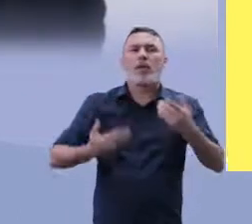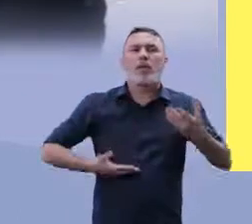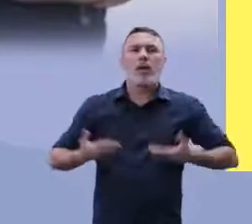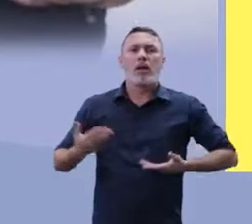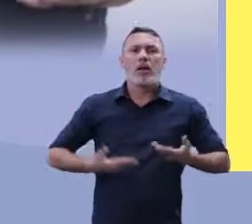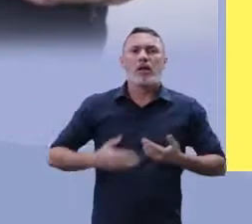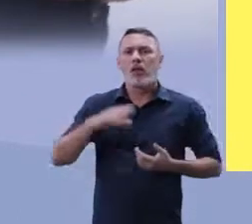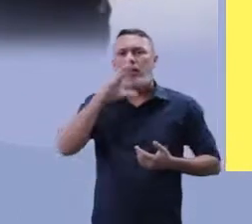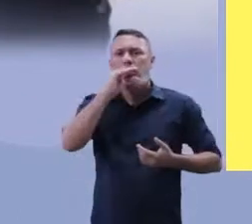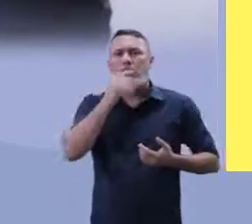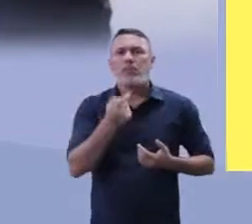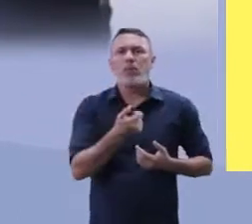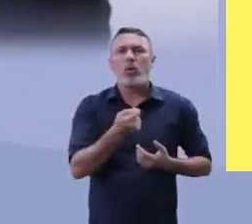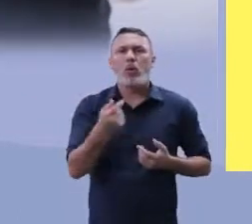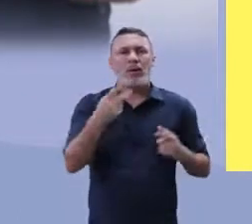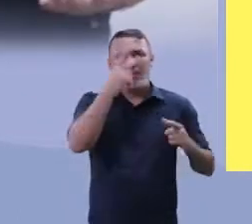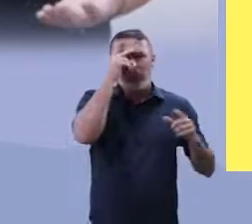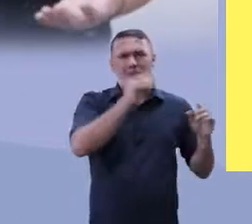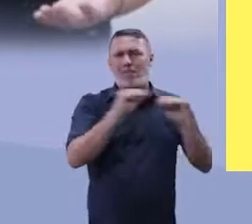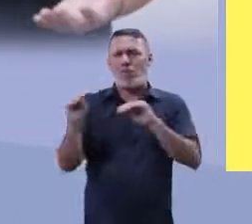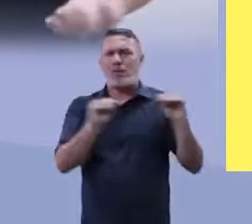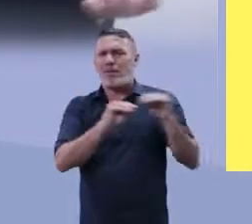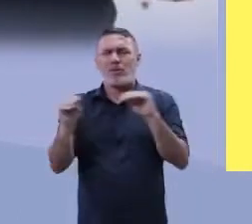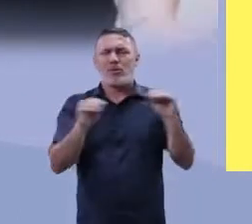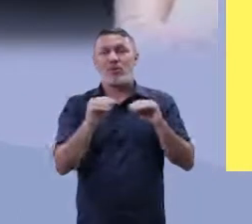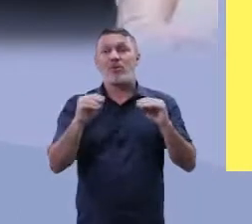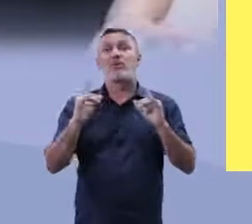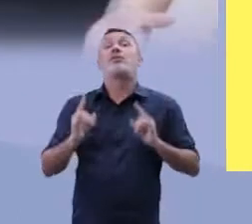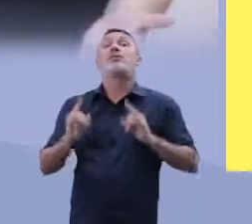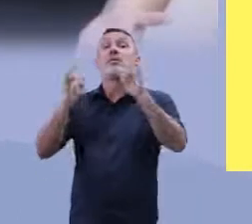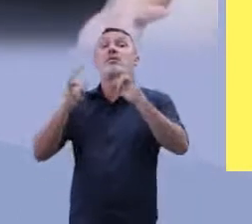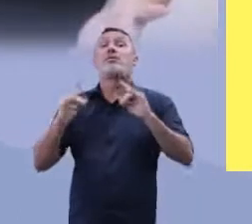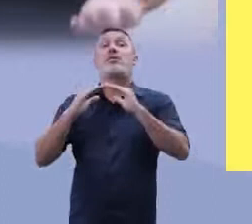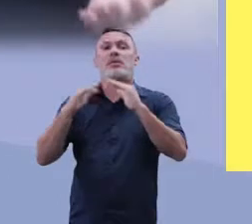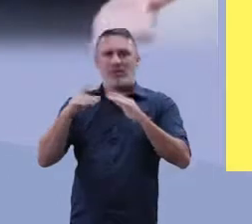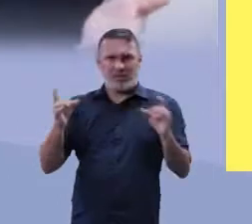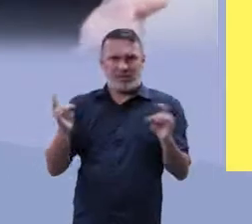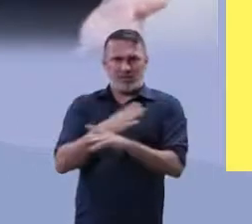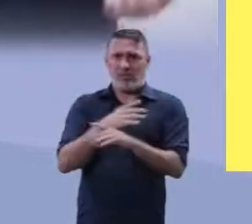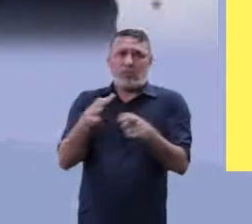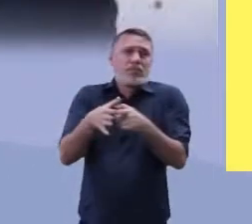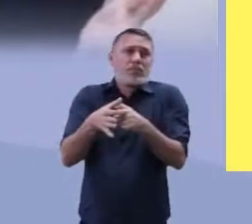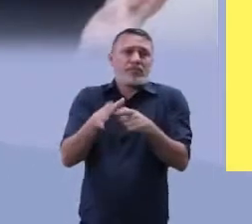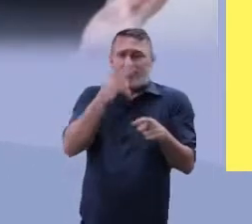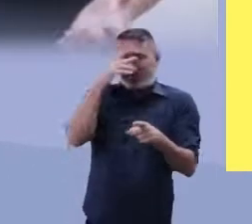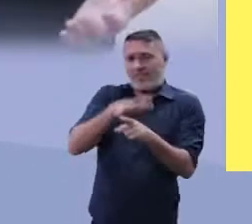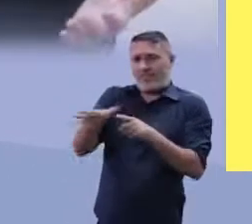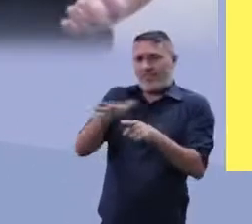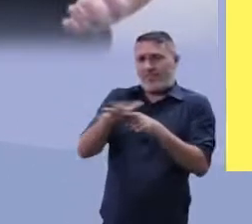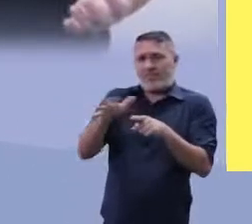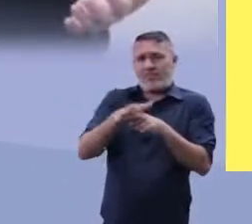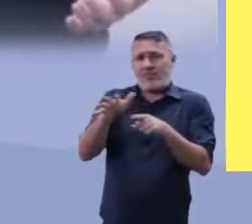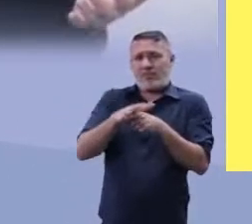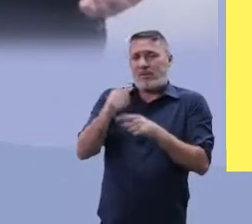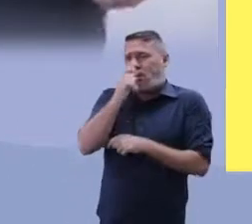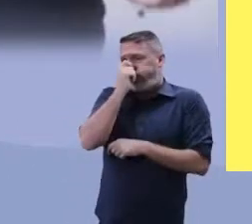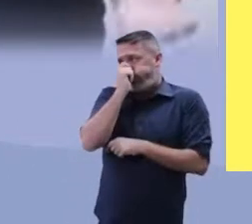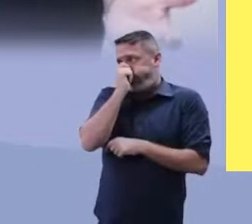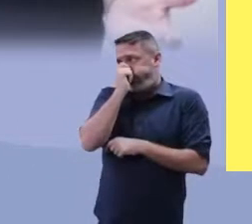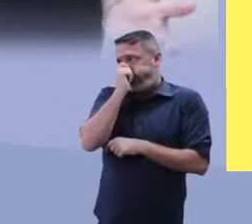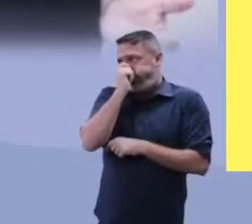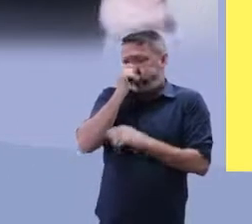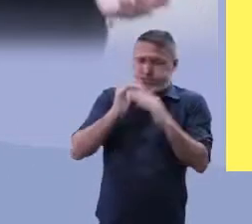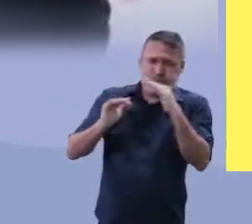em grande quantidade. Os centros urbanos não estavam preparados para receber todas essas pessoas.